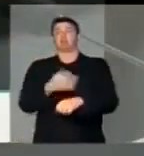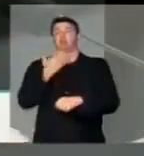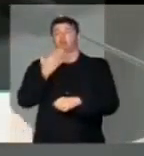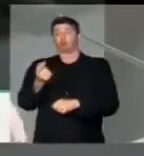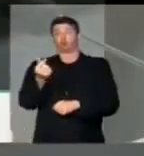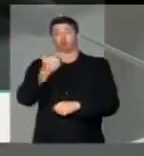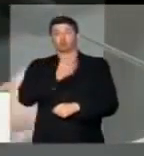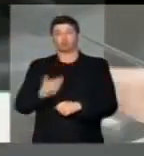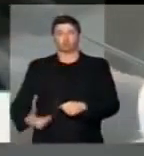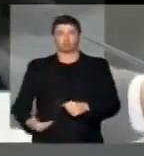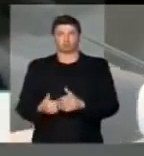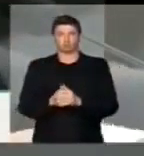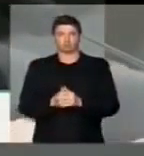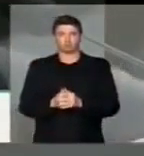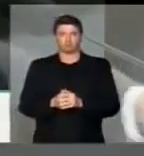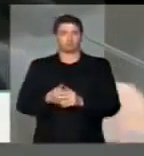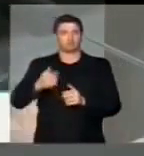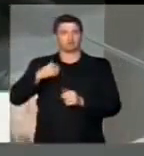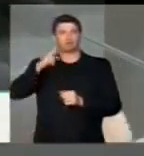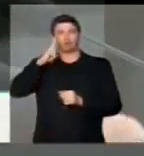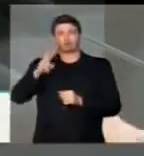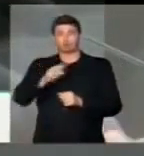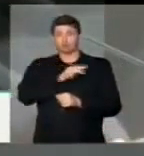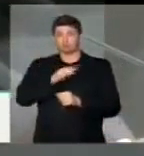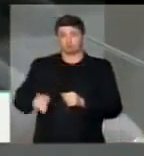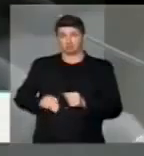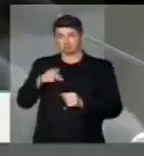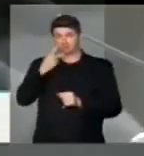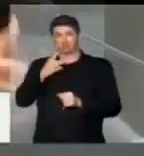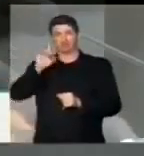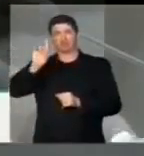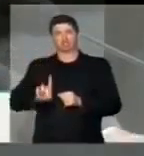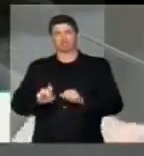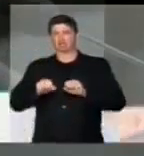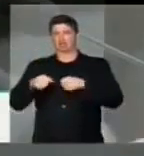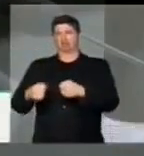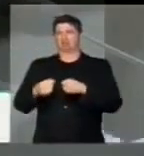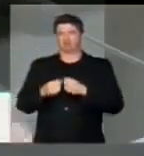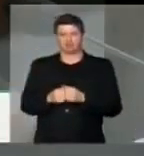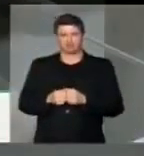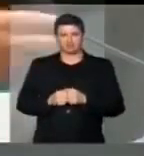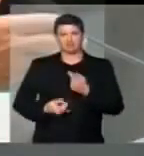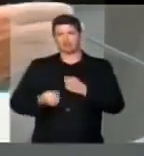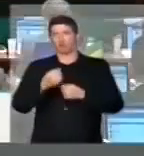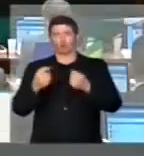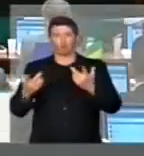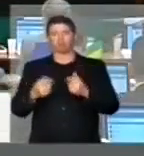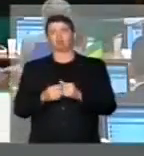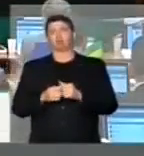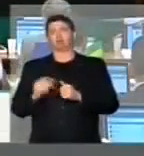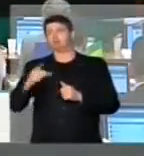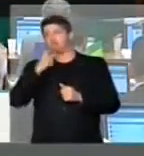processado. Ninguém está acima da lei. O maior exemplo deve partir da presidência da República.